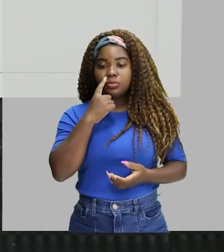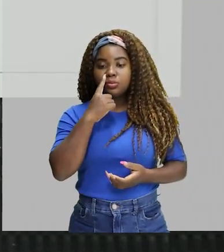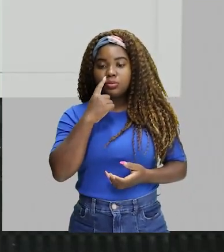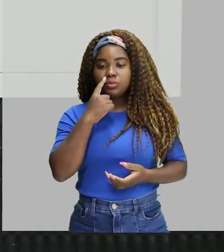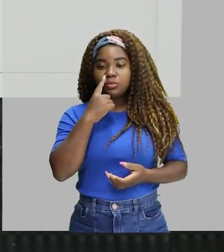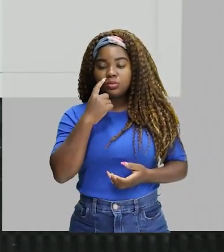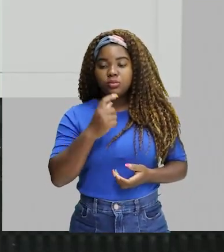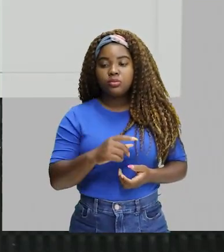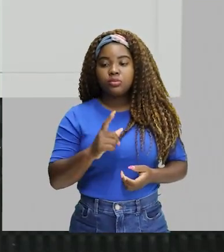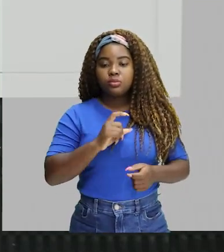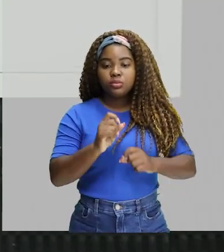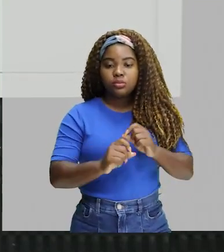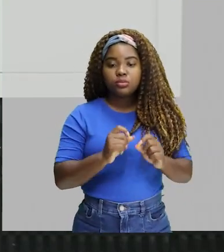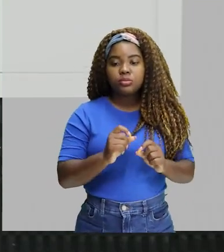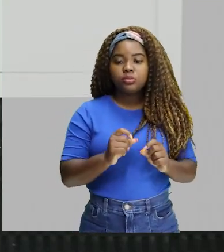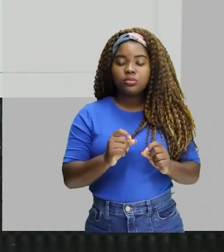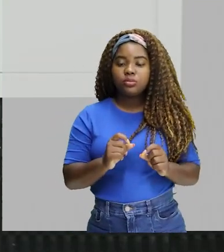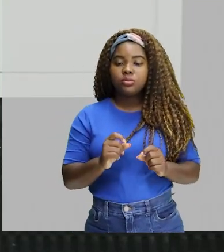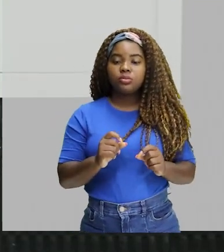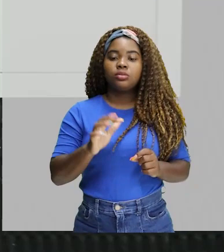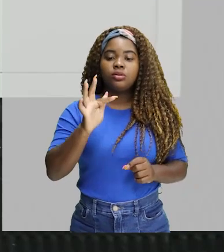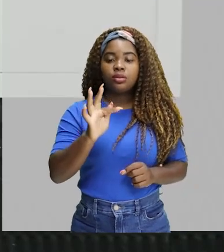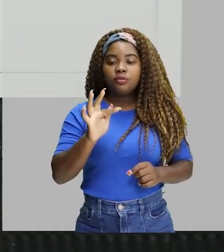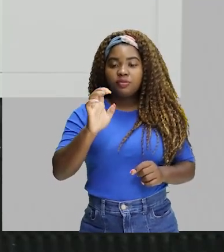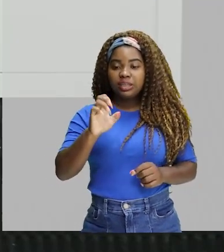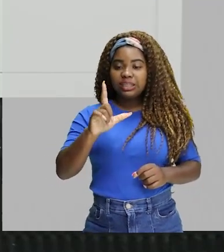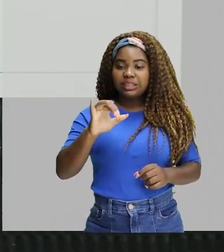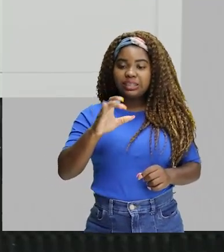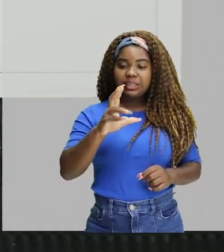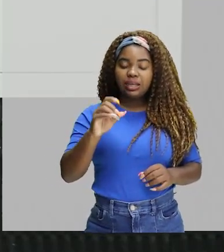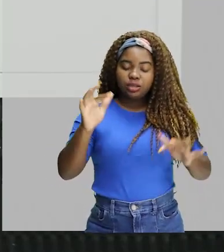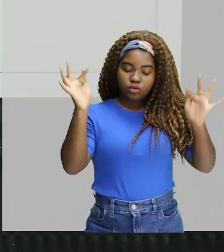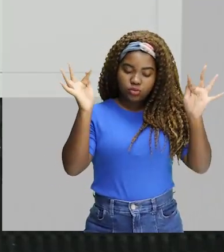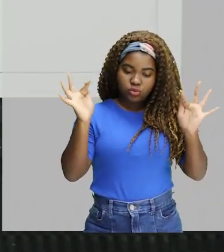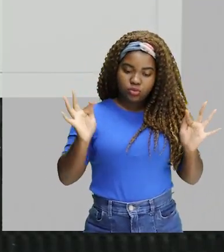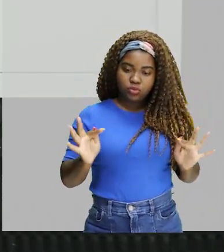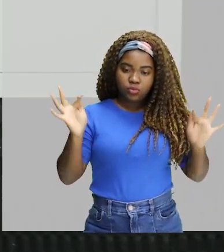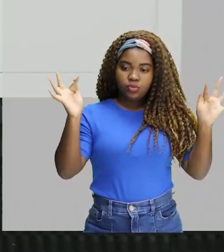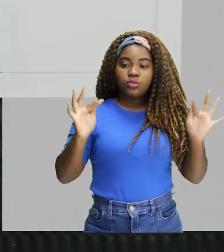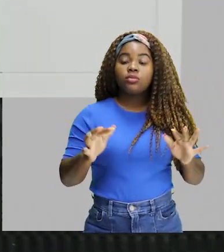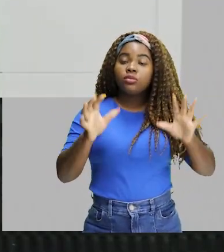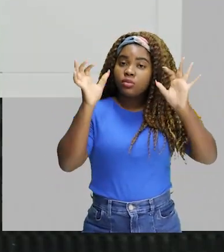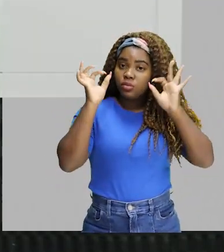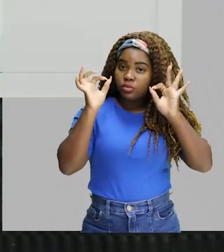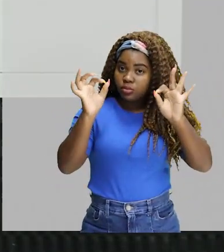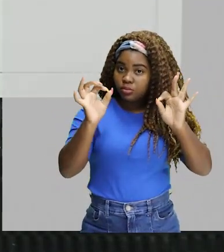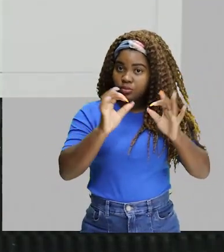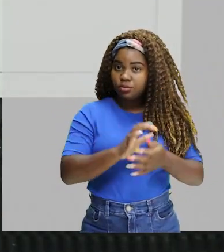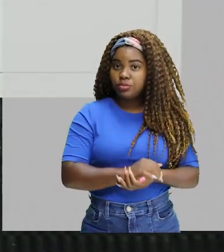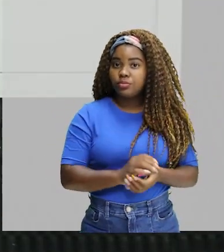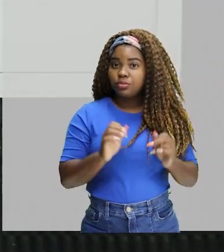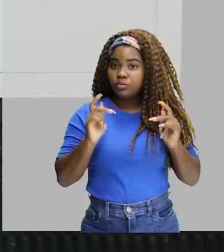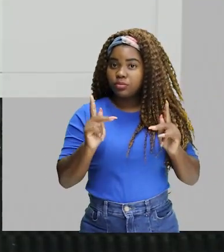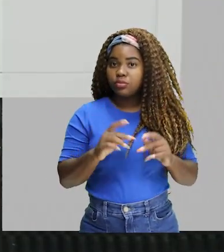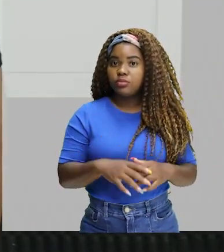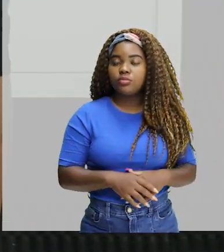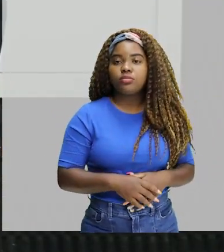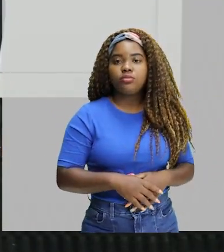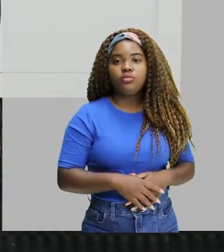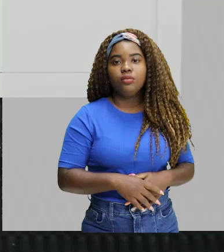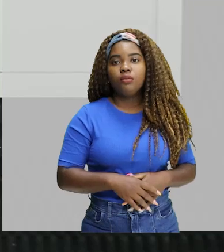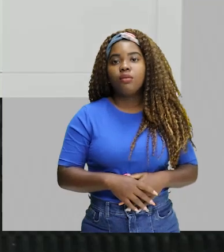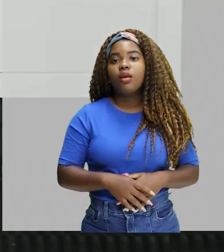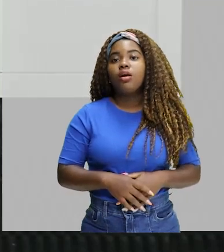conhece-te, e isso leva ele à felicidade, ok? Eu só quero te chamar a atenção a uma coisa, ok?